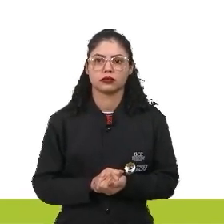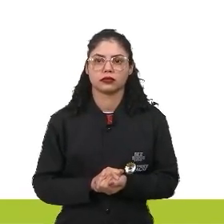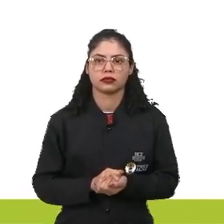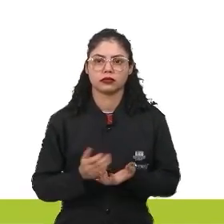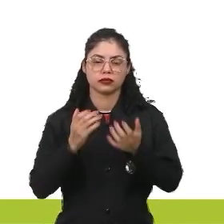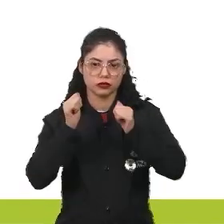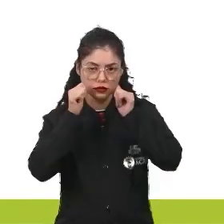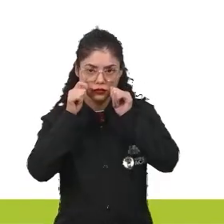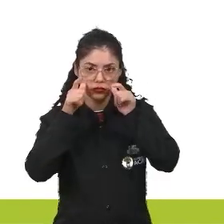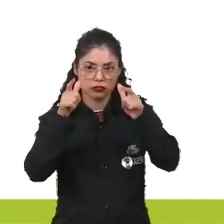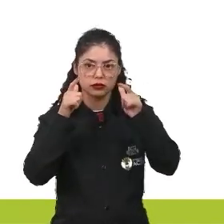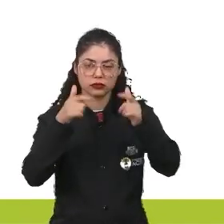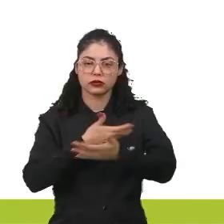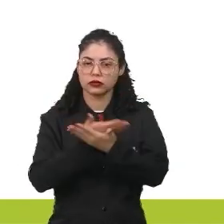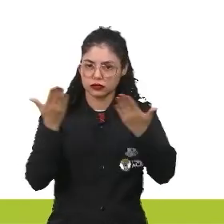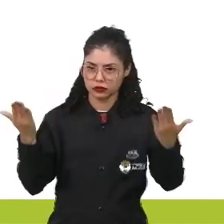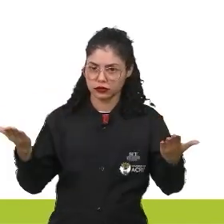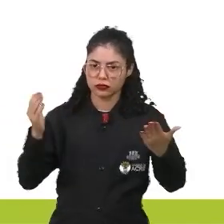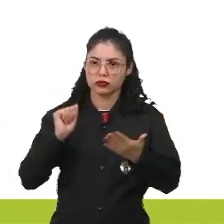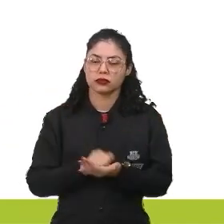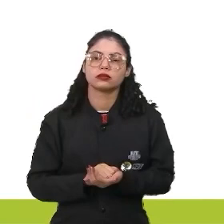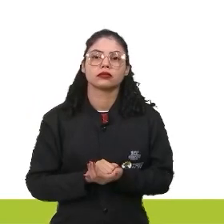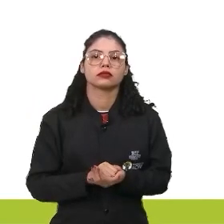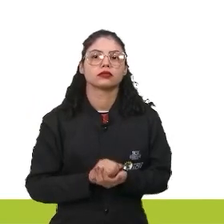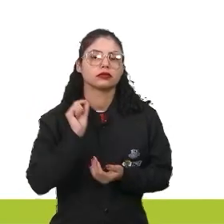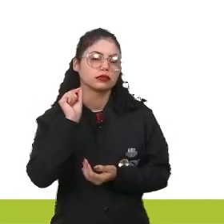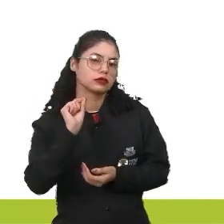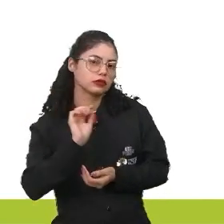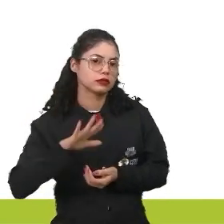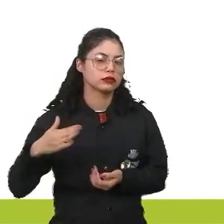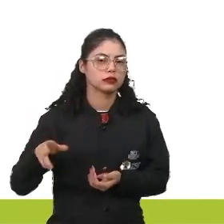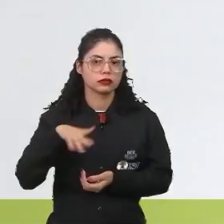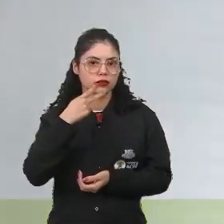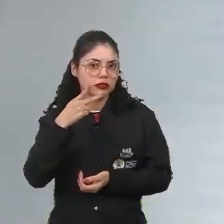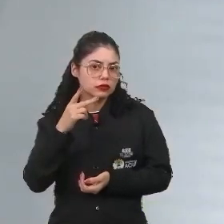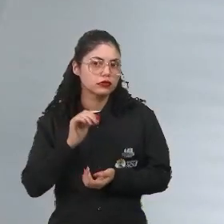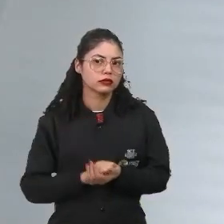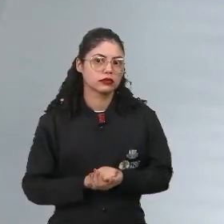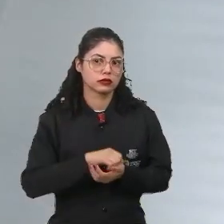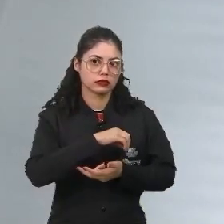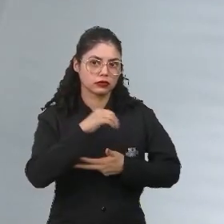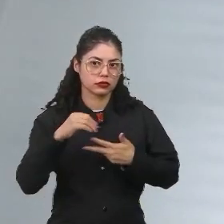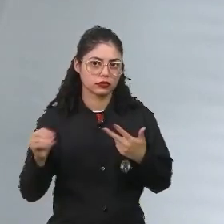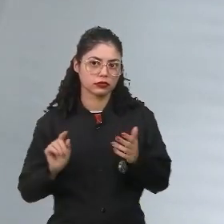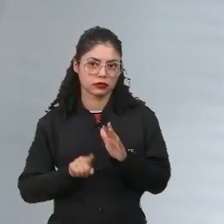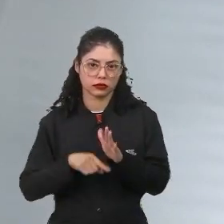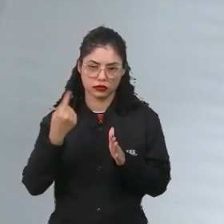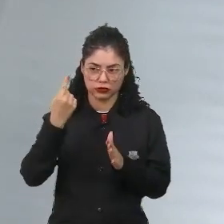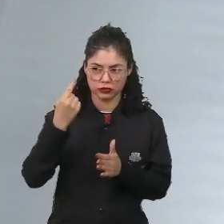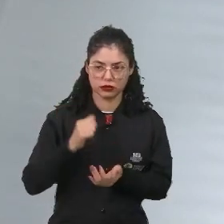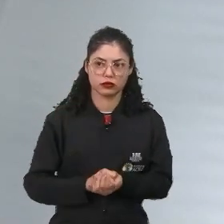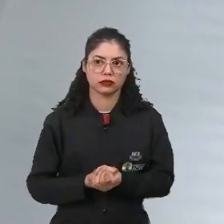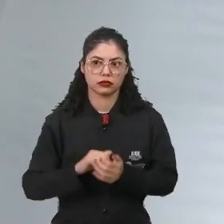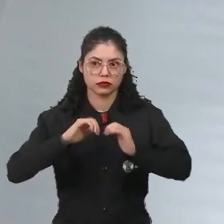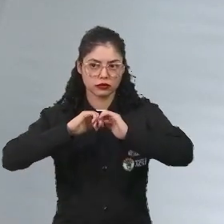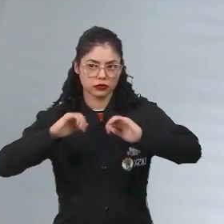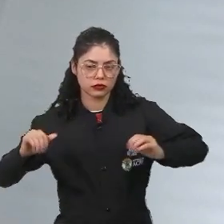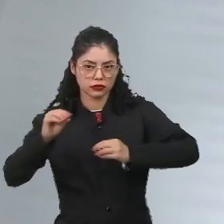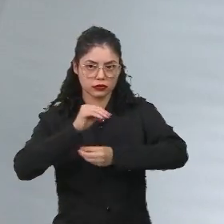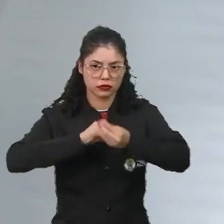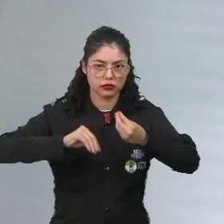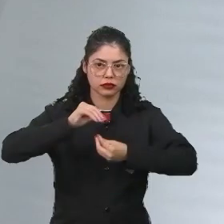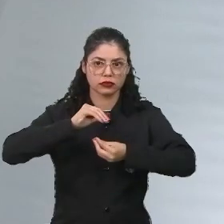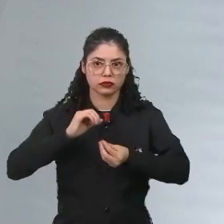Queria alertar a vocês que quando a gente fala de Enem, um dos métodos de separação de